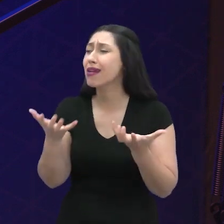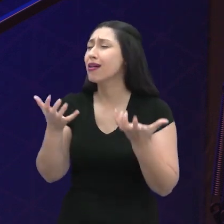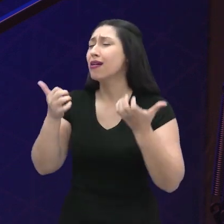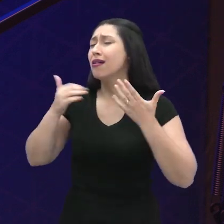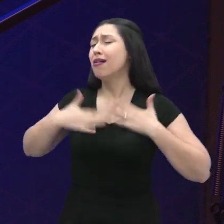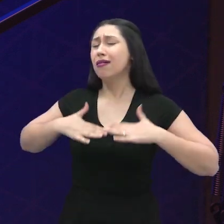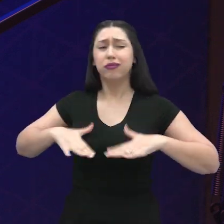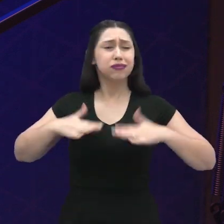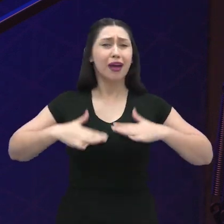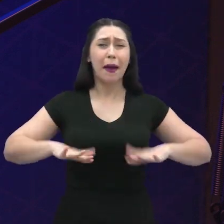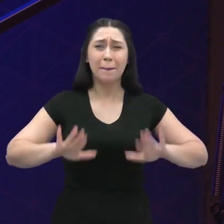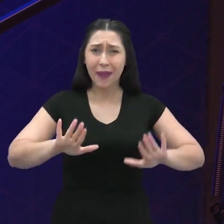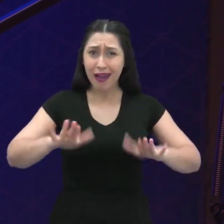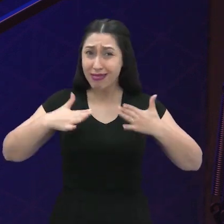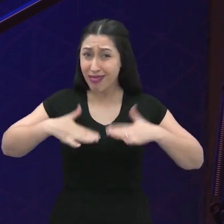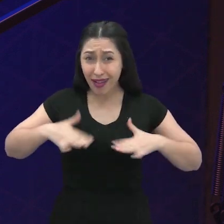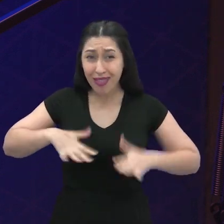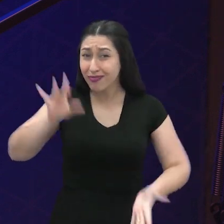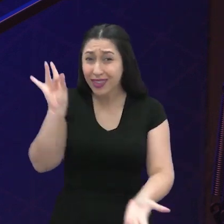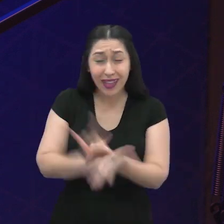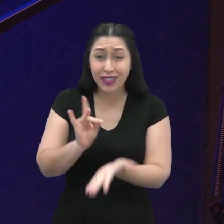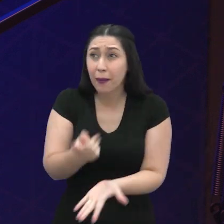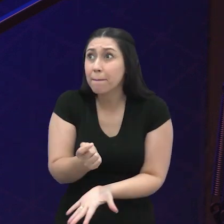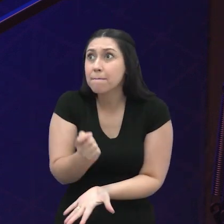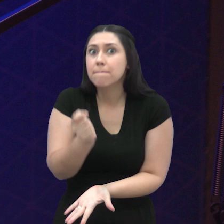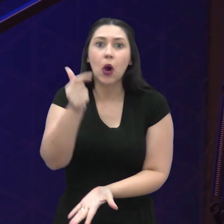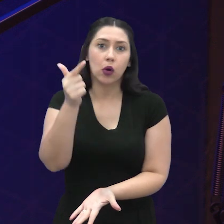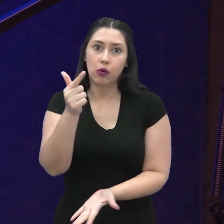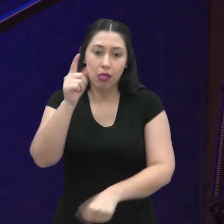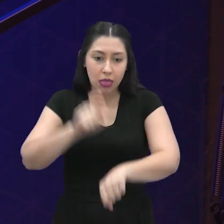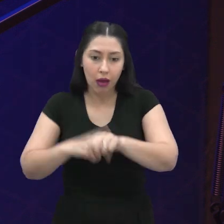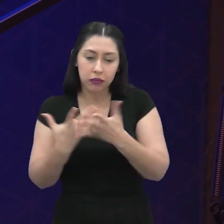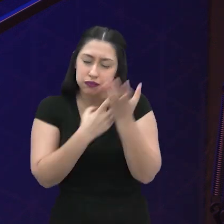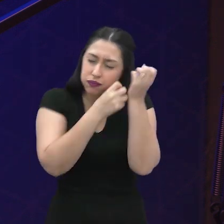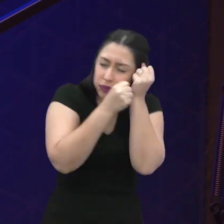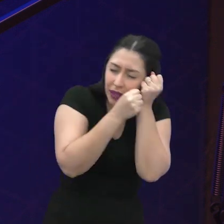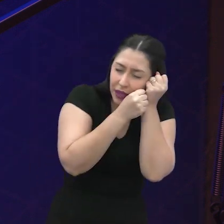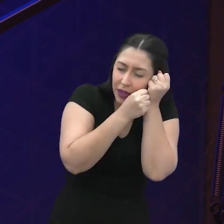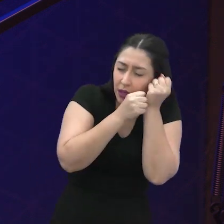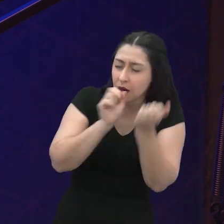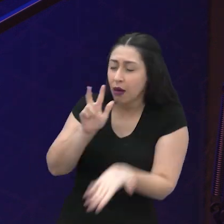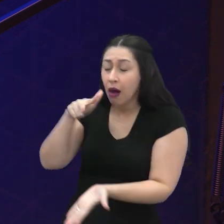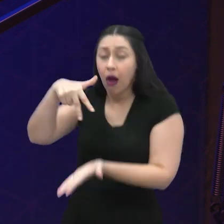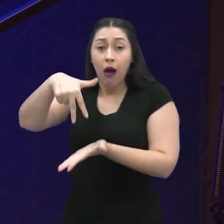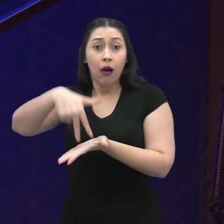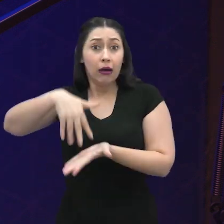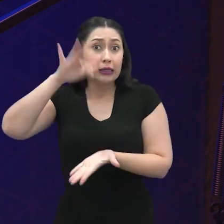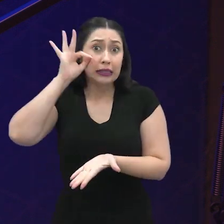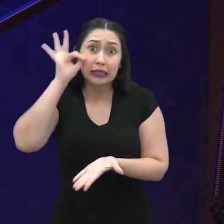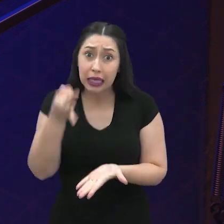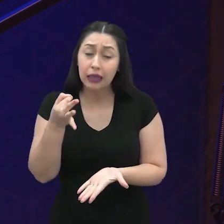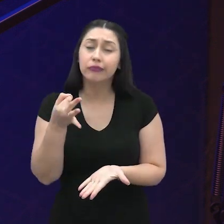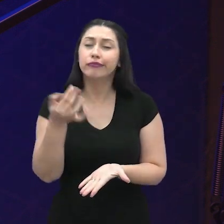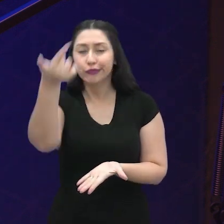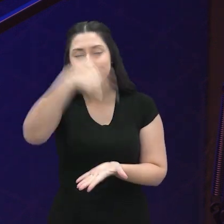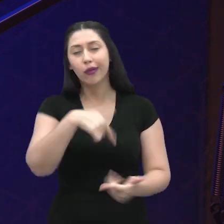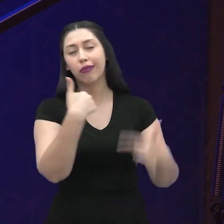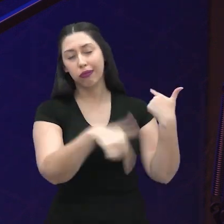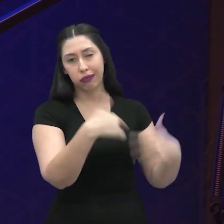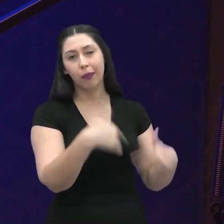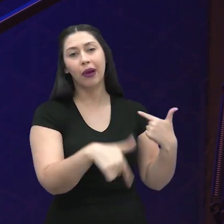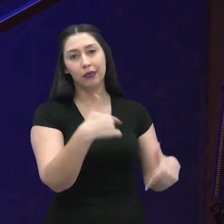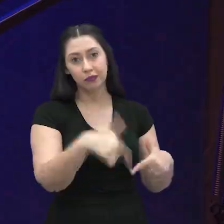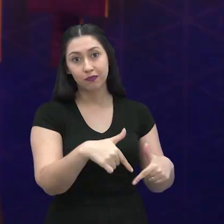pelo descanso, só que o descanso nunca chega, não dá tempo. Mal se deita a cabeça no travesseiro, já é hora de levantar e